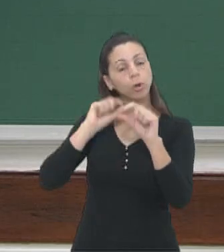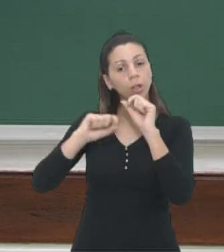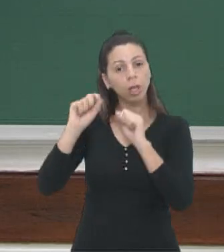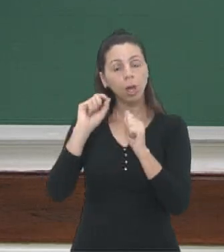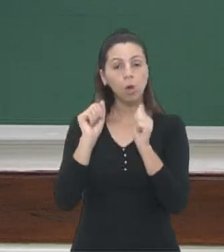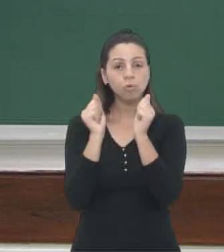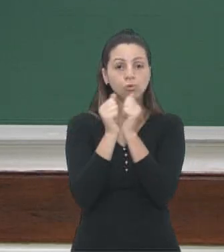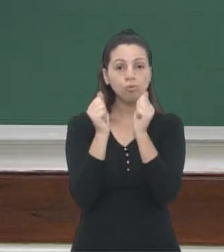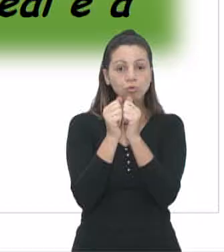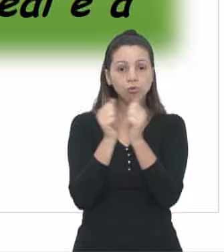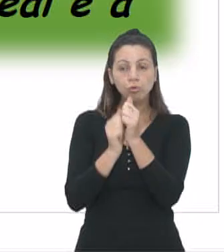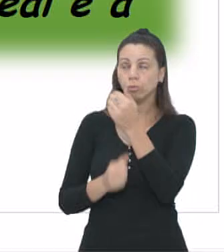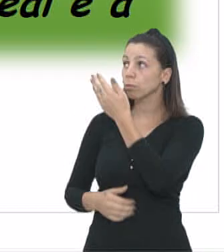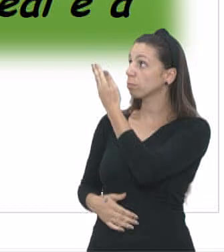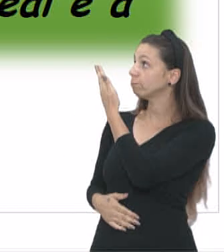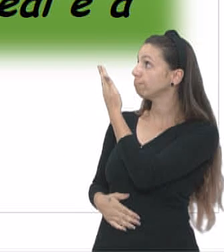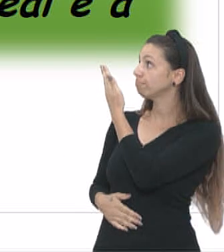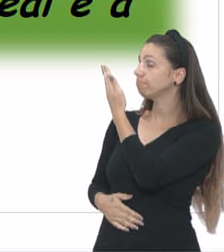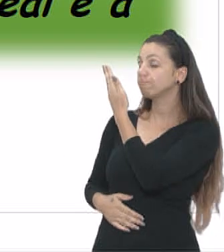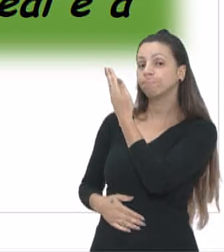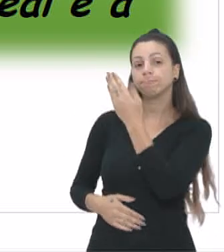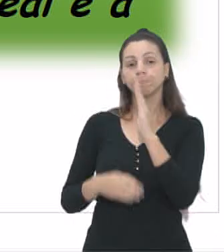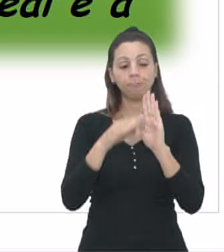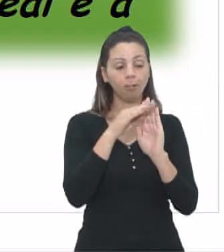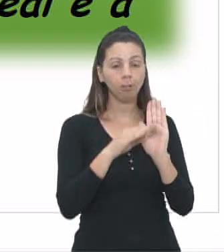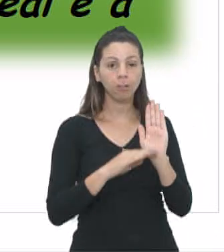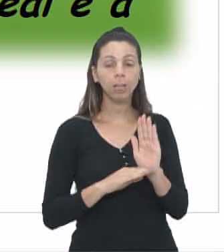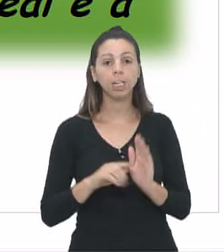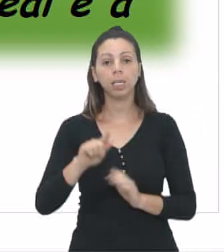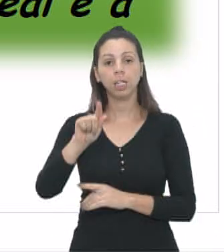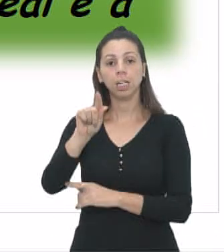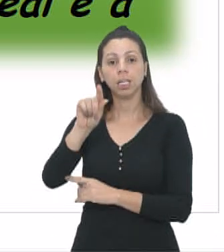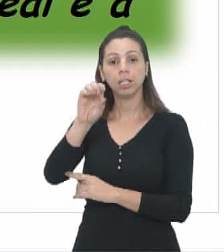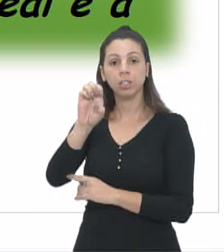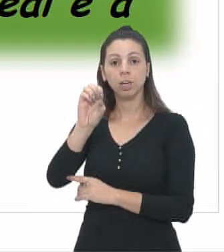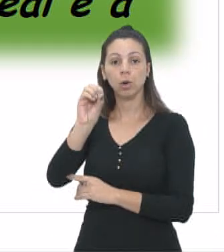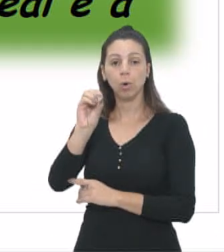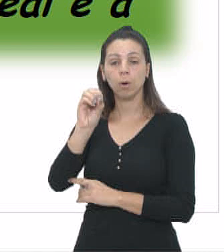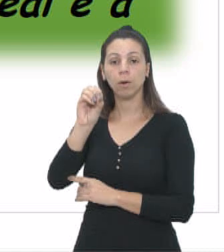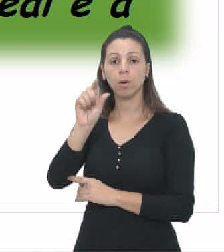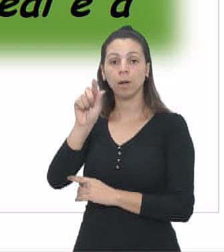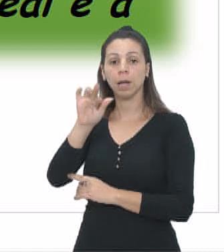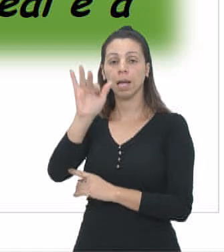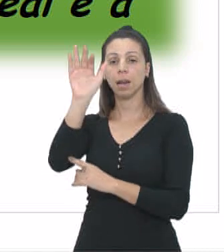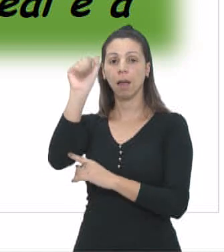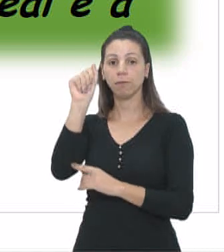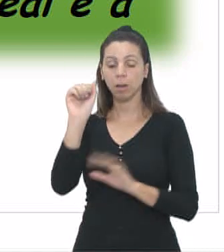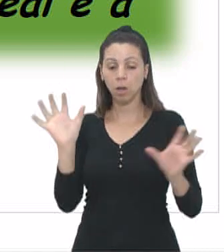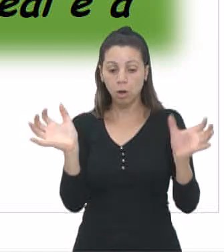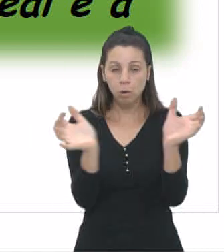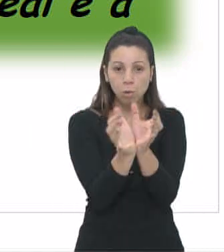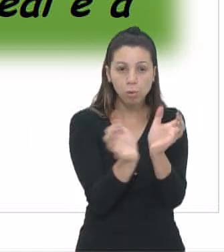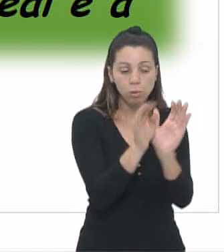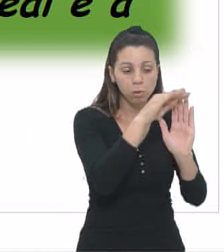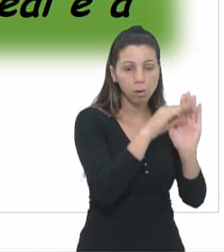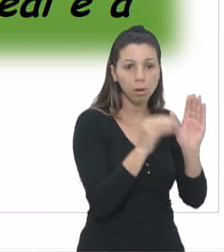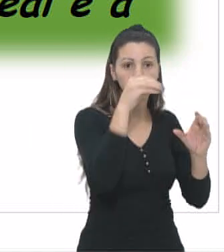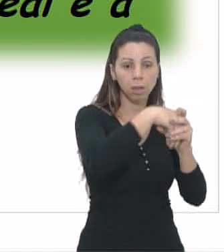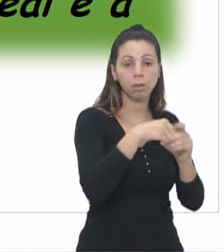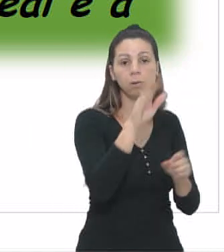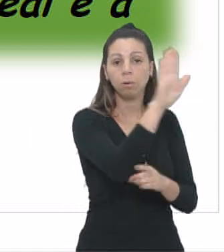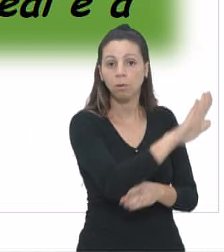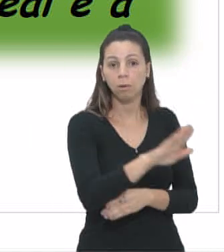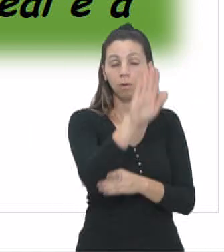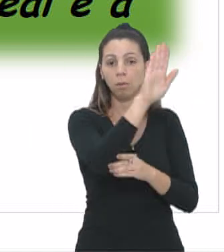ali na tela, ó. Qual é a definição de escala geográfica? Conjunto de elementos presentes em um mapa. Alternativa